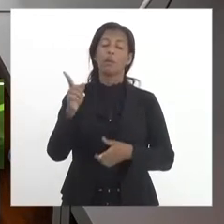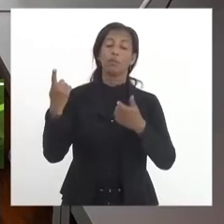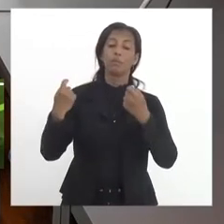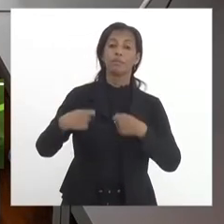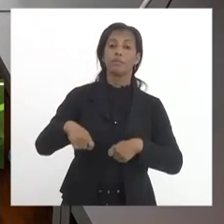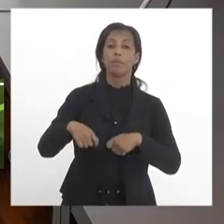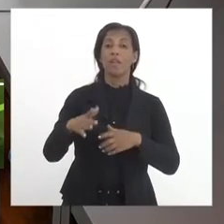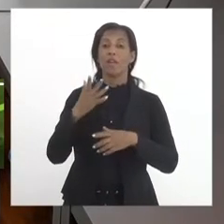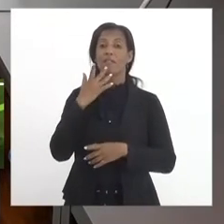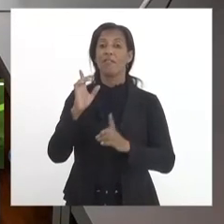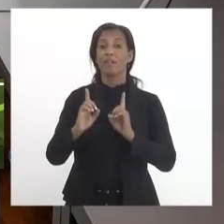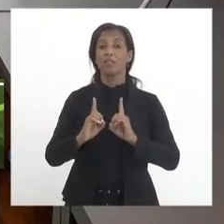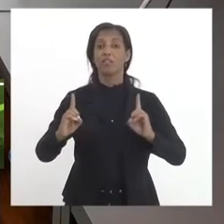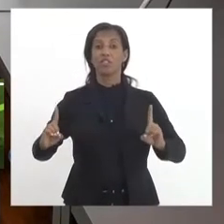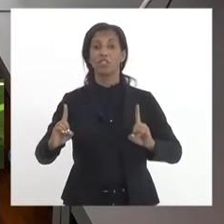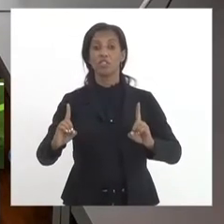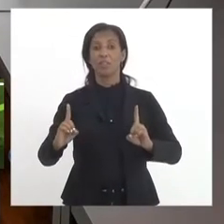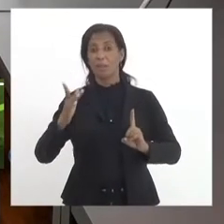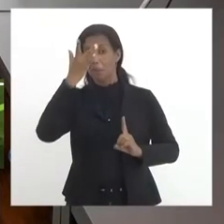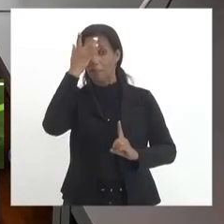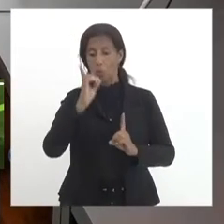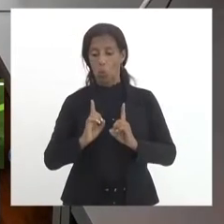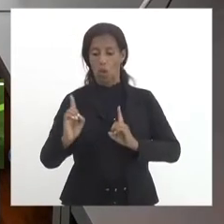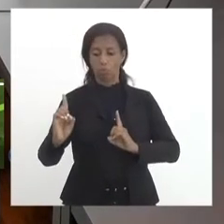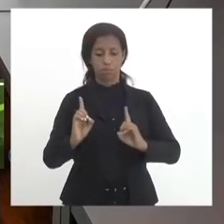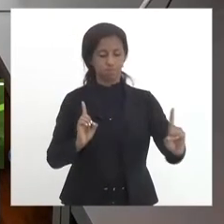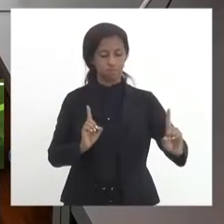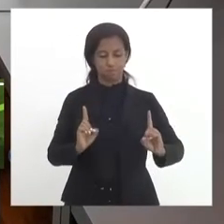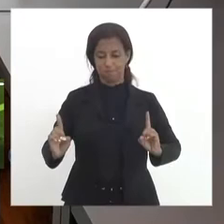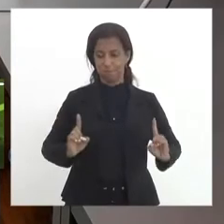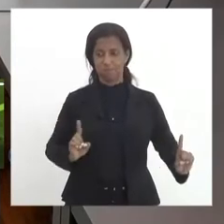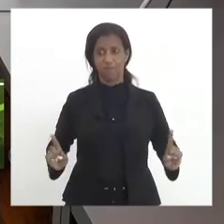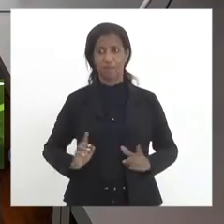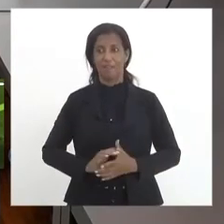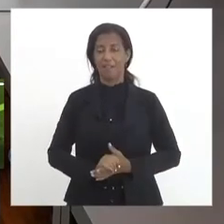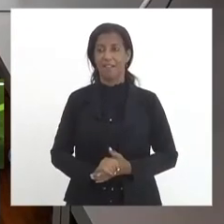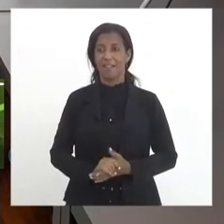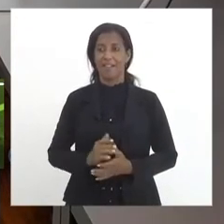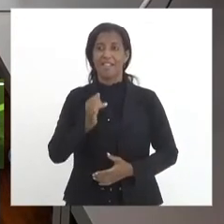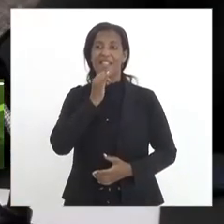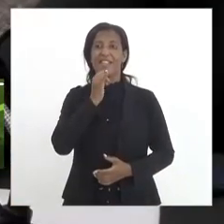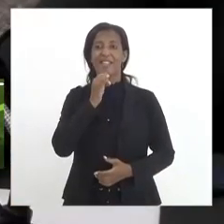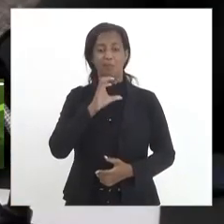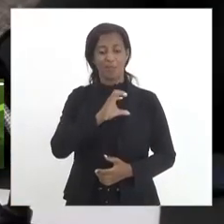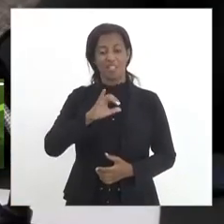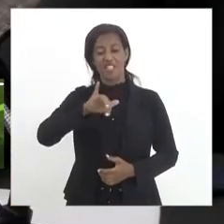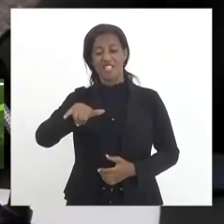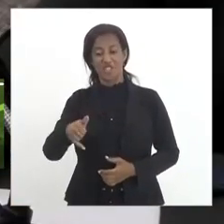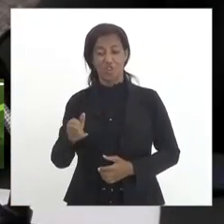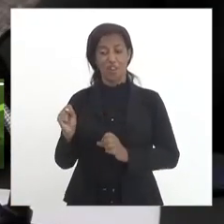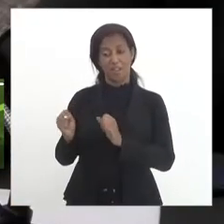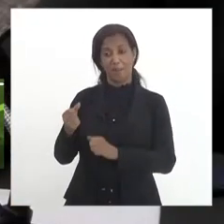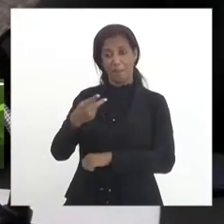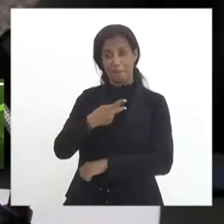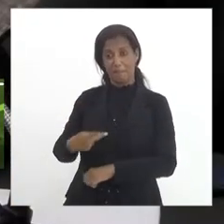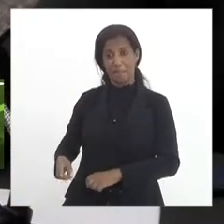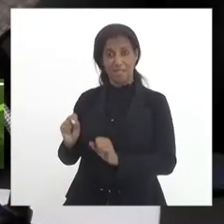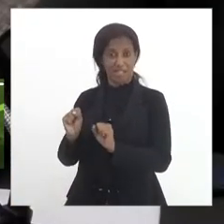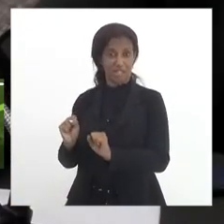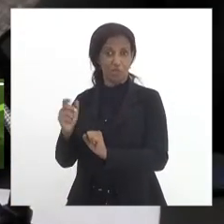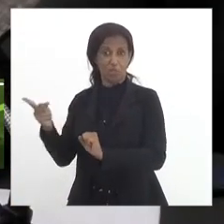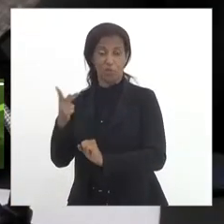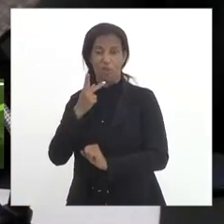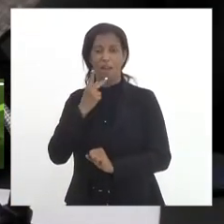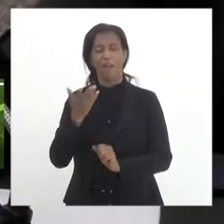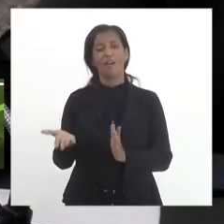versa sobre o distanciamento entre essas pessoas. Não, tá a gente ver. Pode... O não, presidente da CCJ pode dizer o seguinte, olha... Tá ver. Vamos tirar